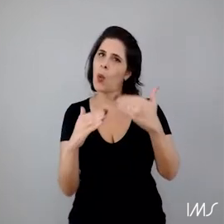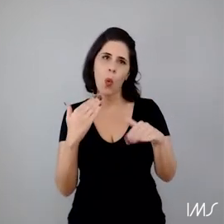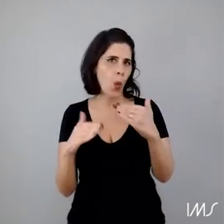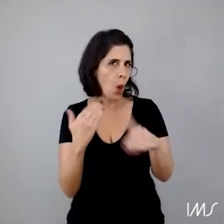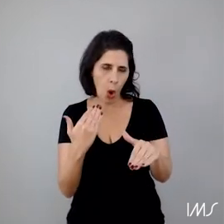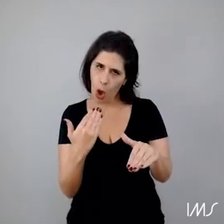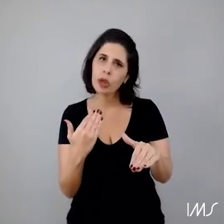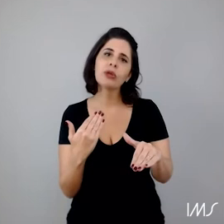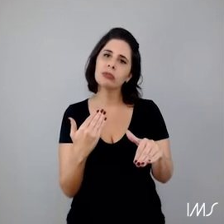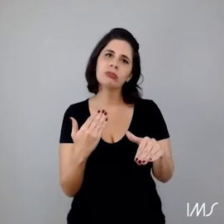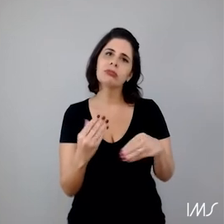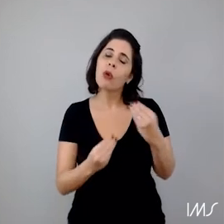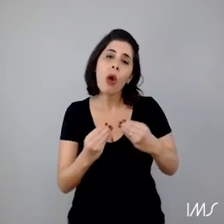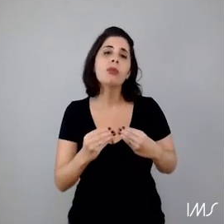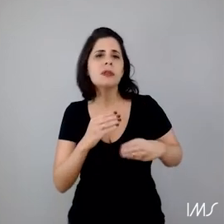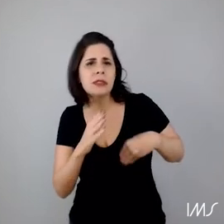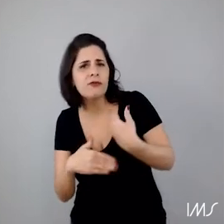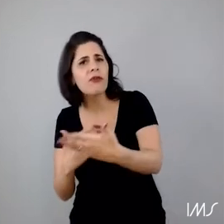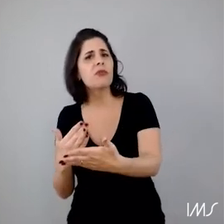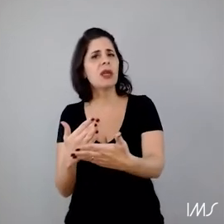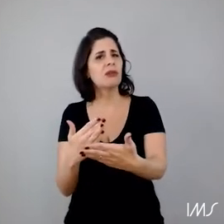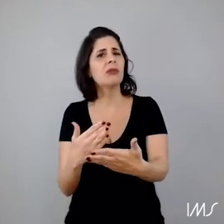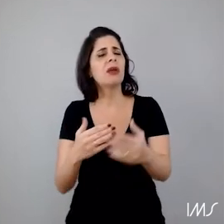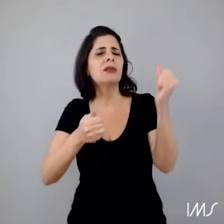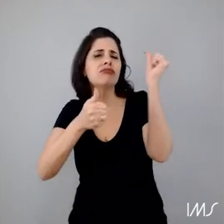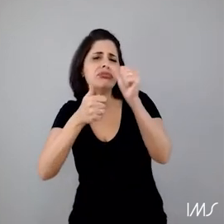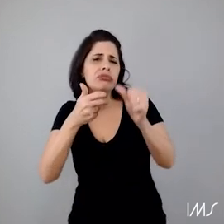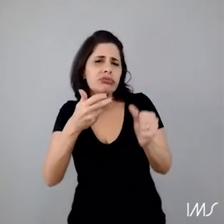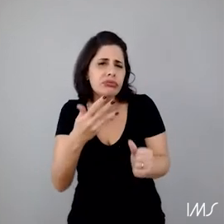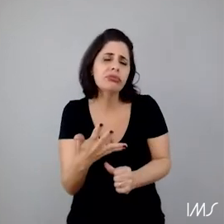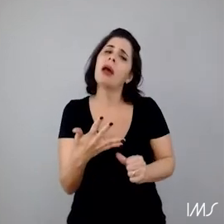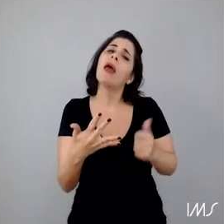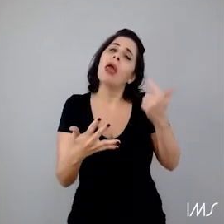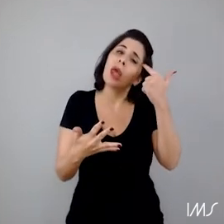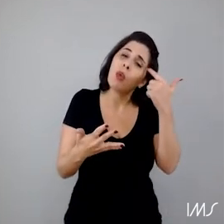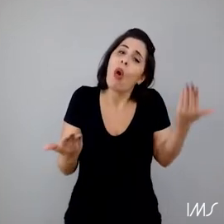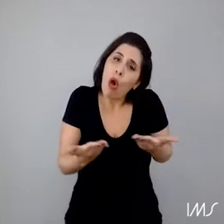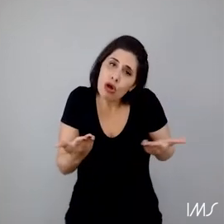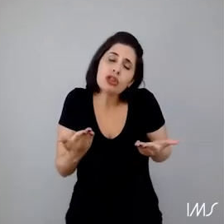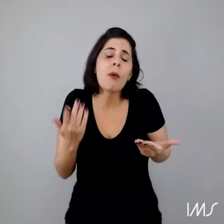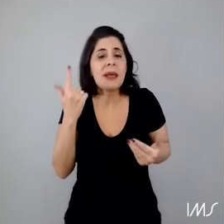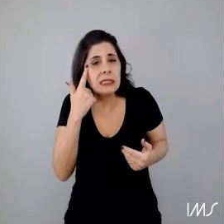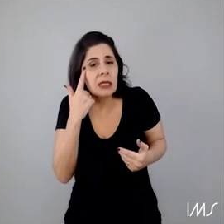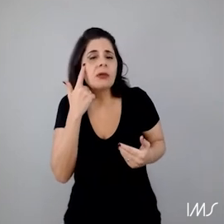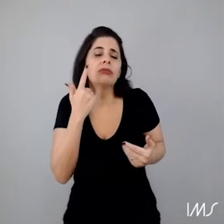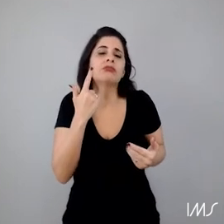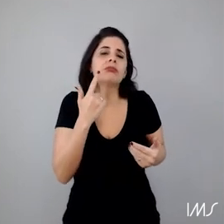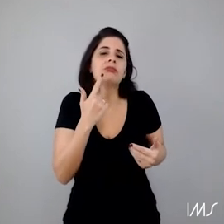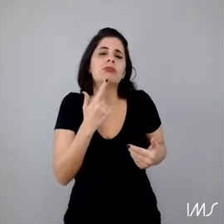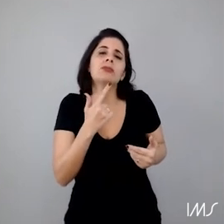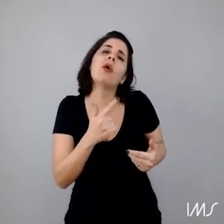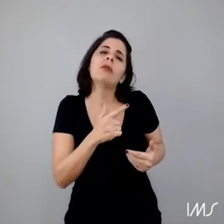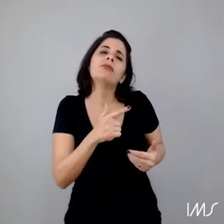meu ensaio atual sobre imagens técnicas em geral e incorporarei seus pontos de